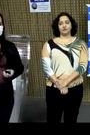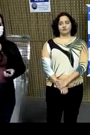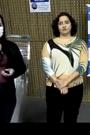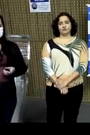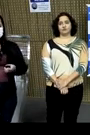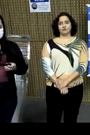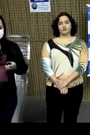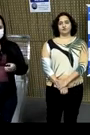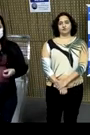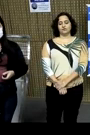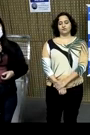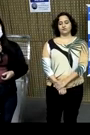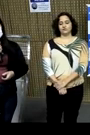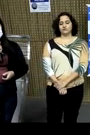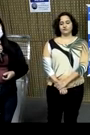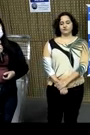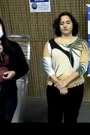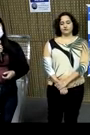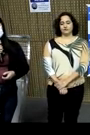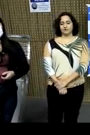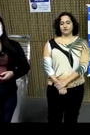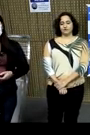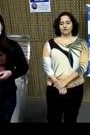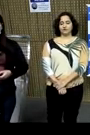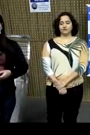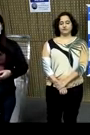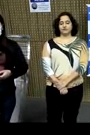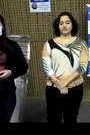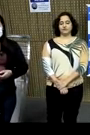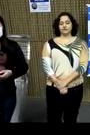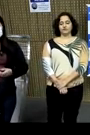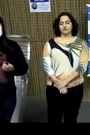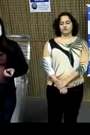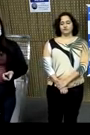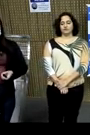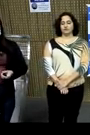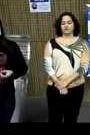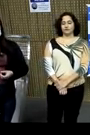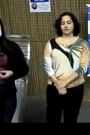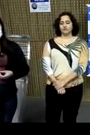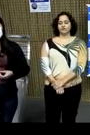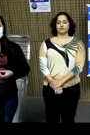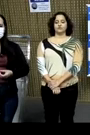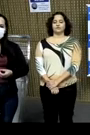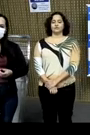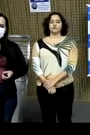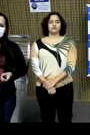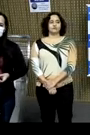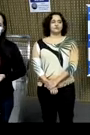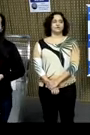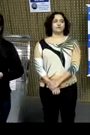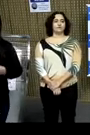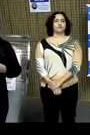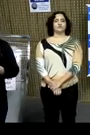para fazer o PSE. Com relação à saúde da mulher, consultas de enfermagem à gestante, queremos